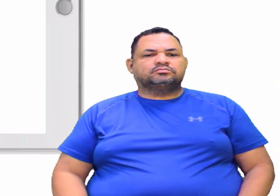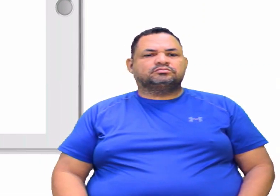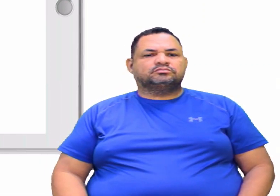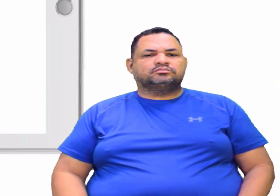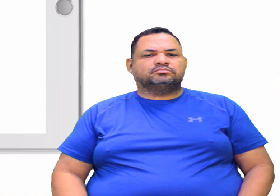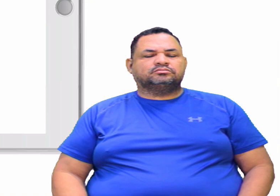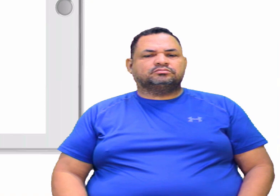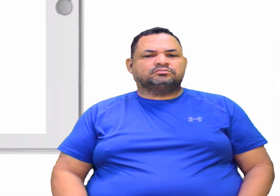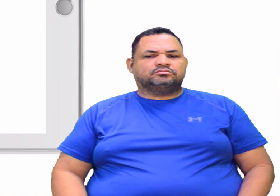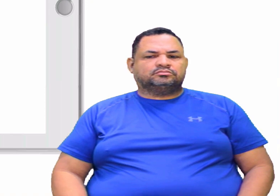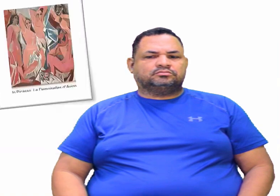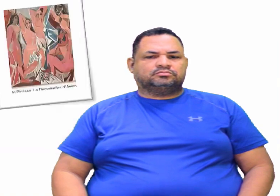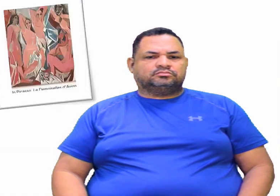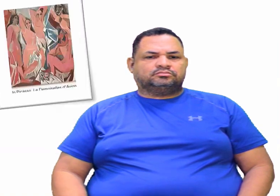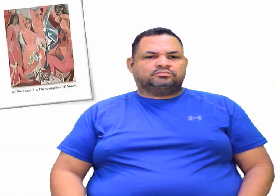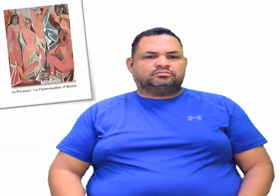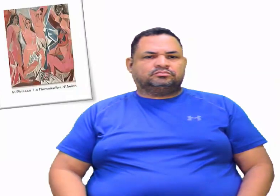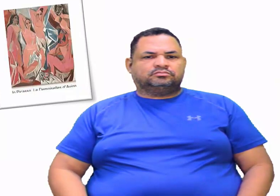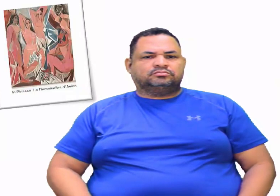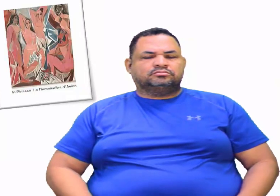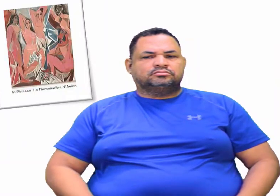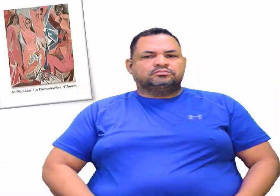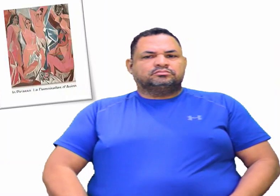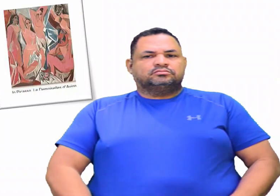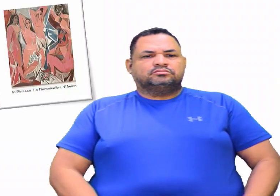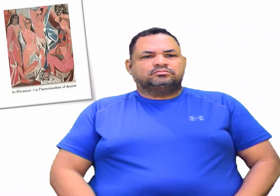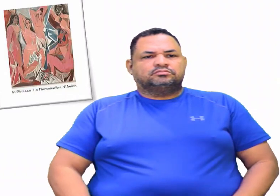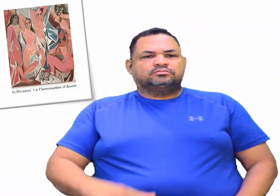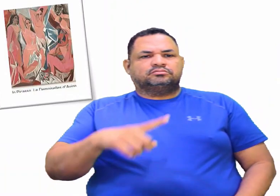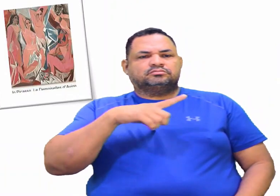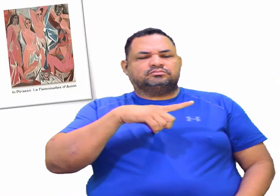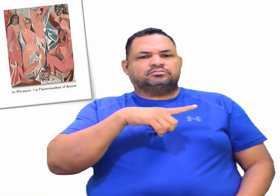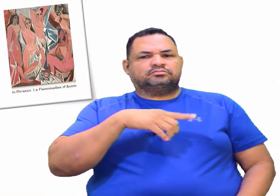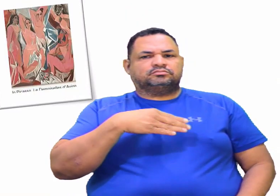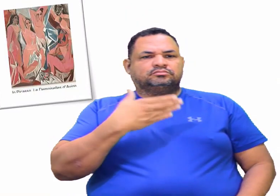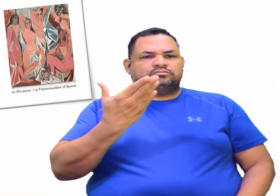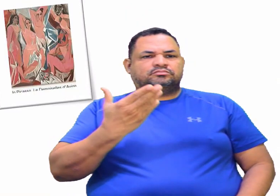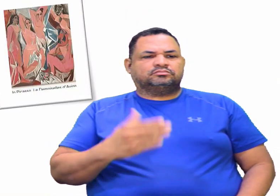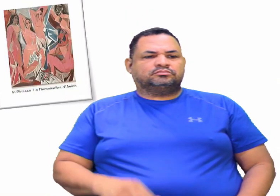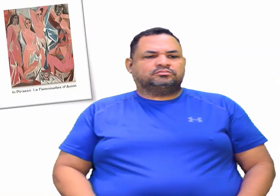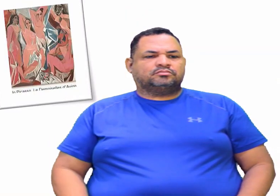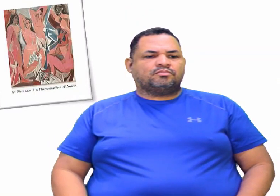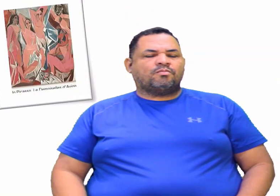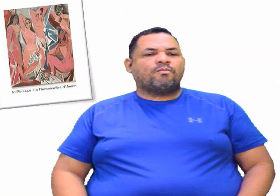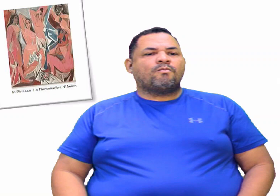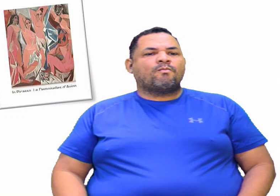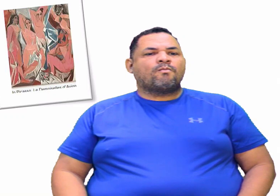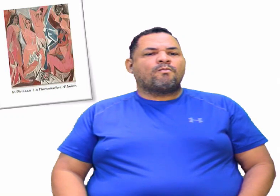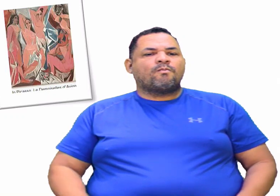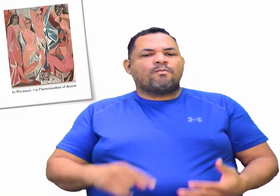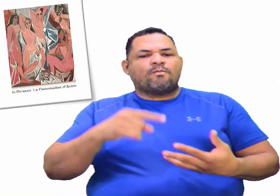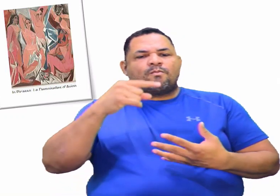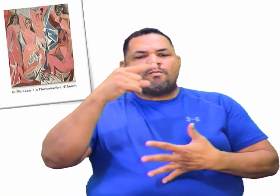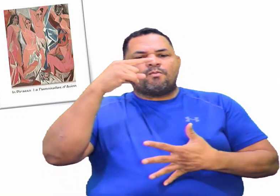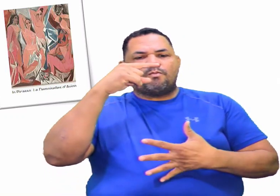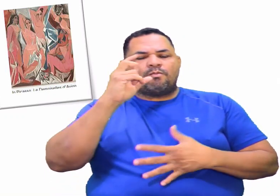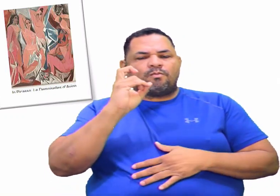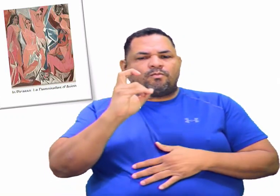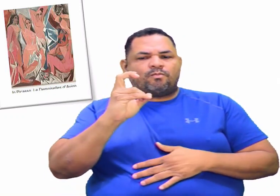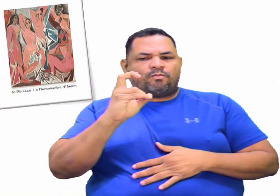né? Do século XIX. Então vamos lá. Temos aqui, ó, 5 movimentos,